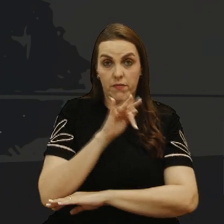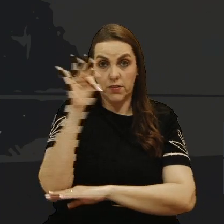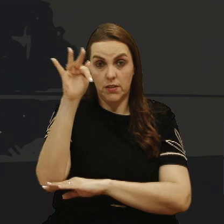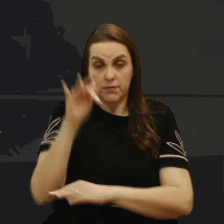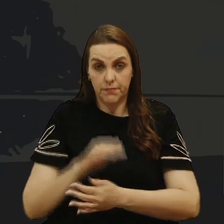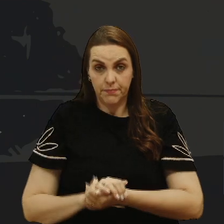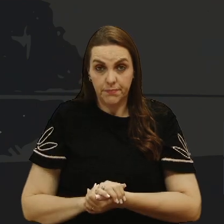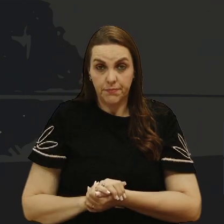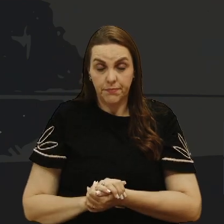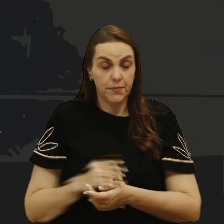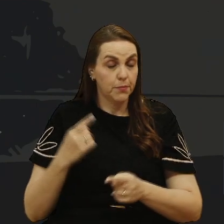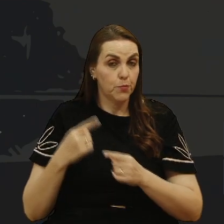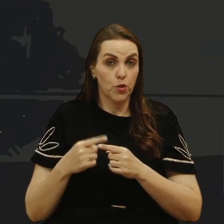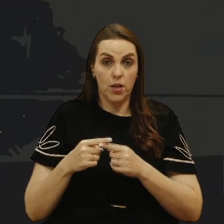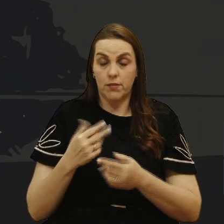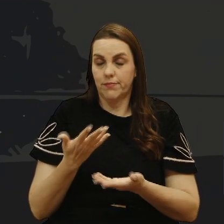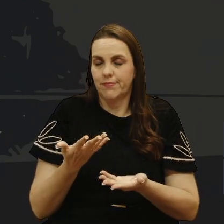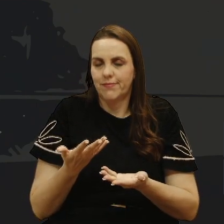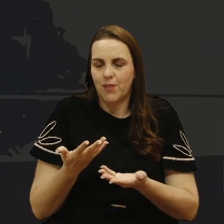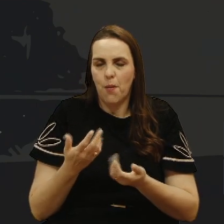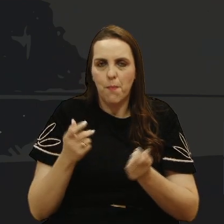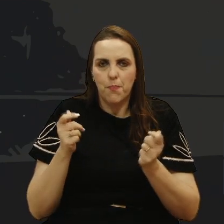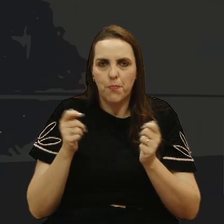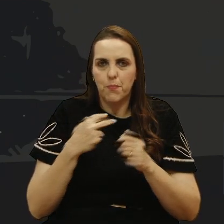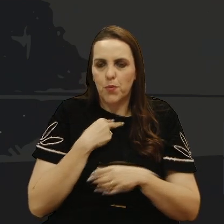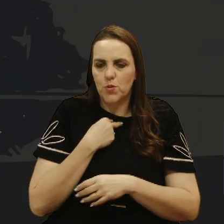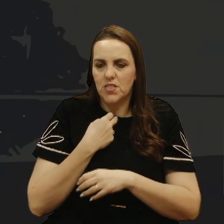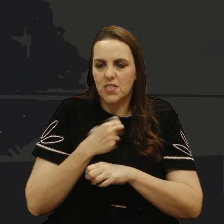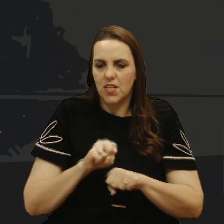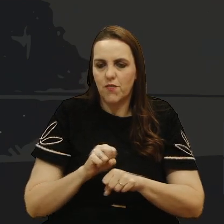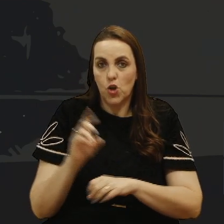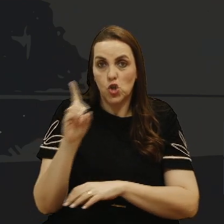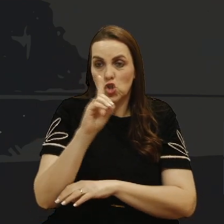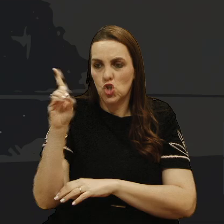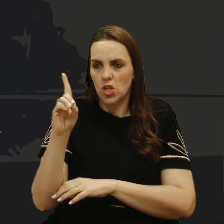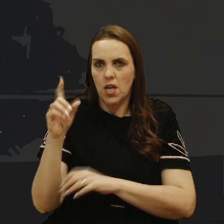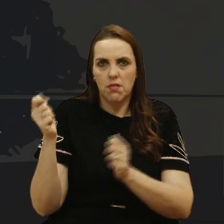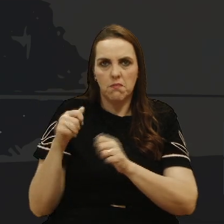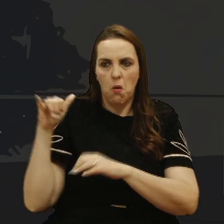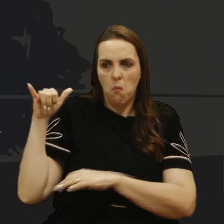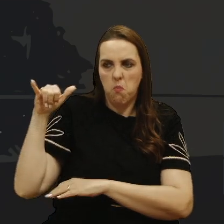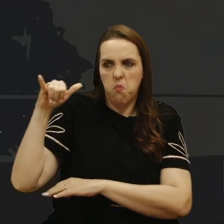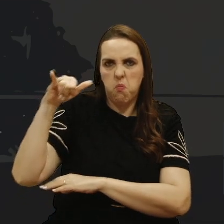possível que a direita tenha direito de andar em avião de rico